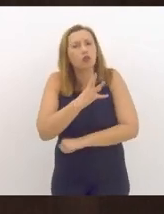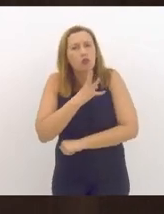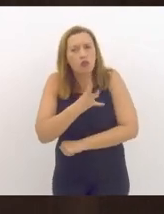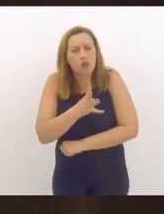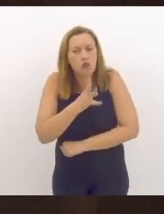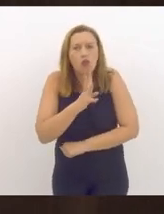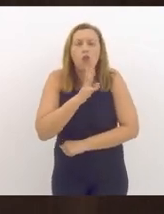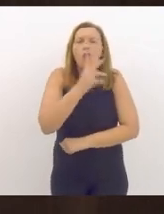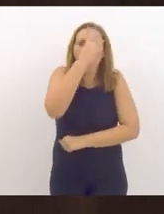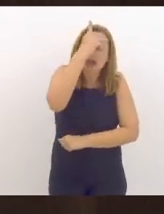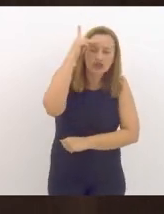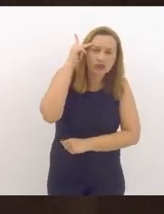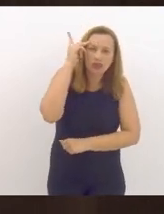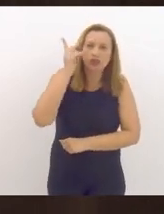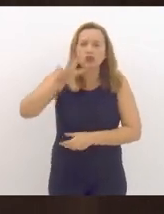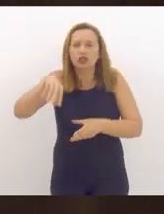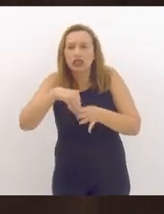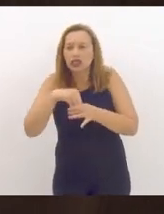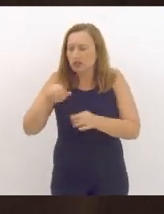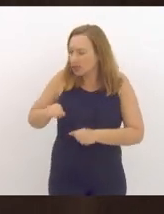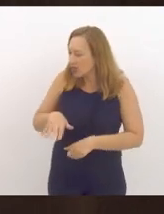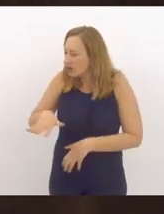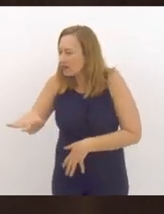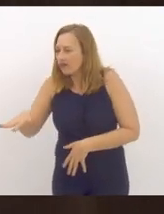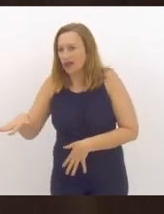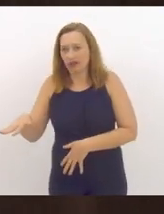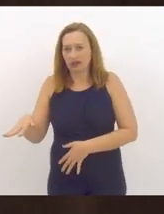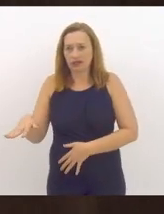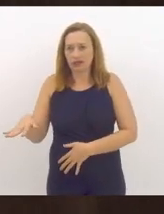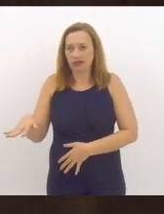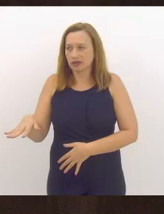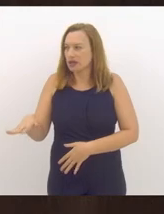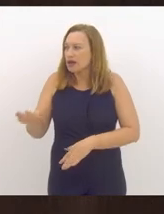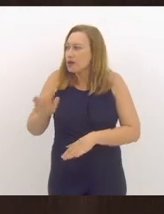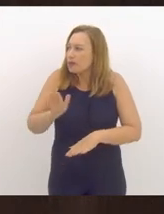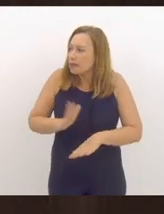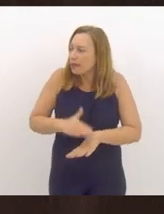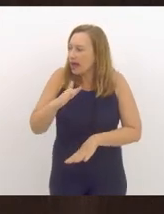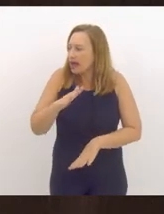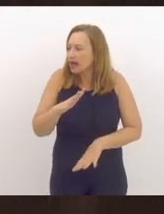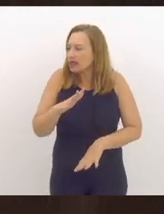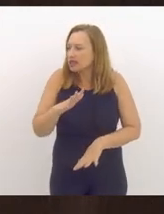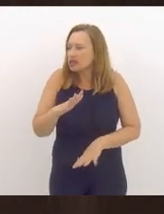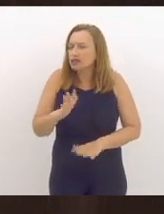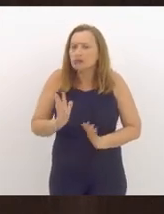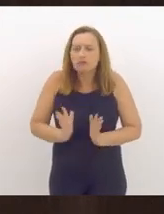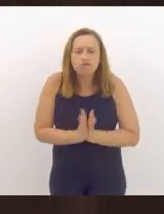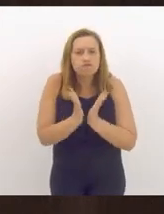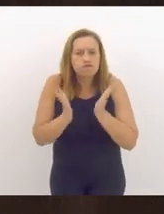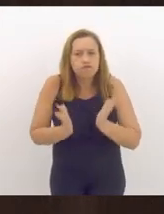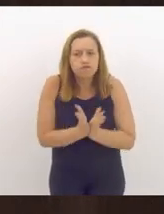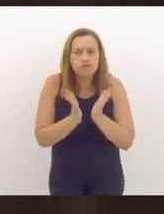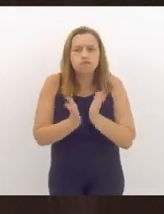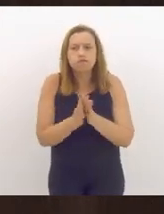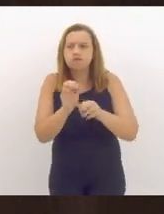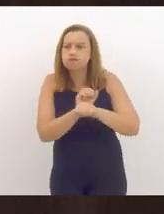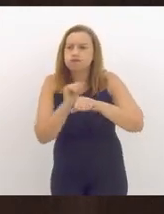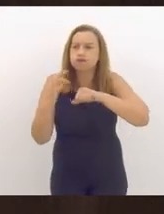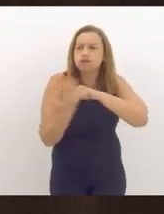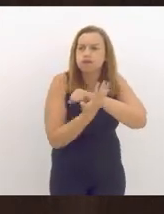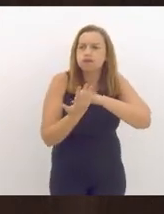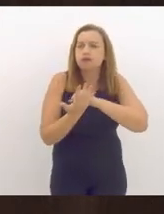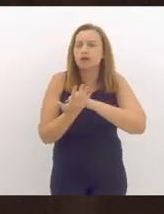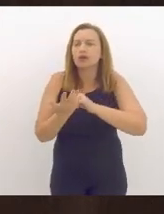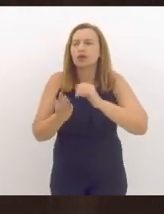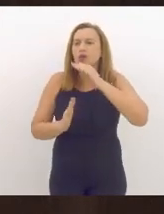as pessoas dentro das favelas e das periferias mais vulneráveis com a Covid. No entanto,